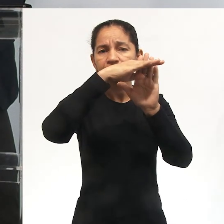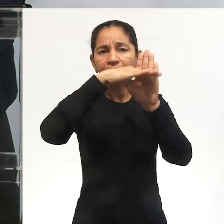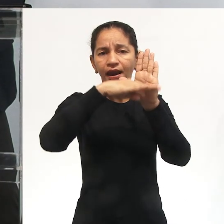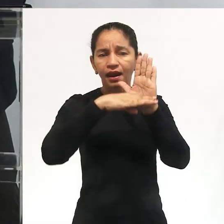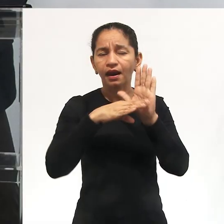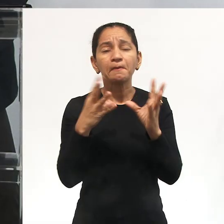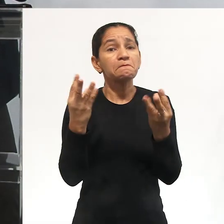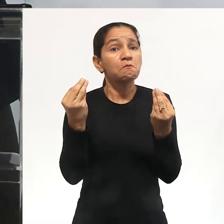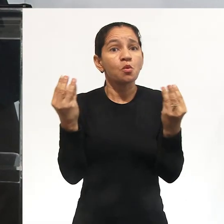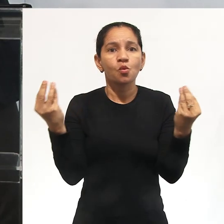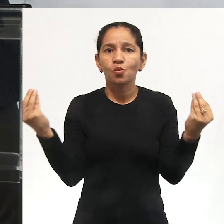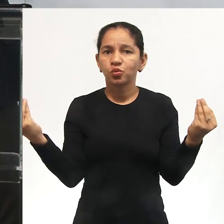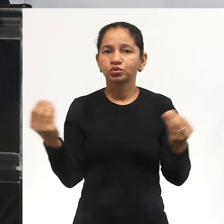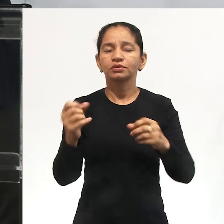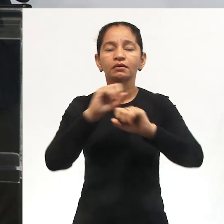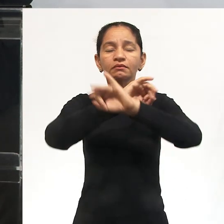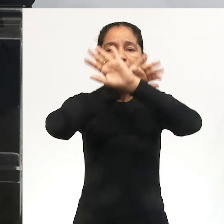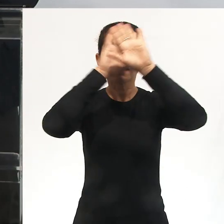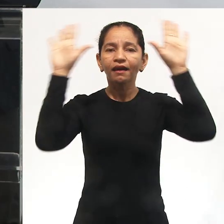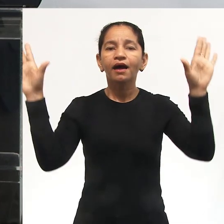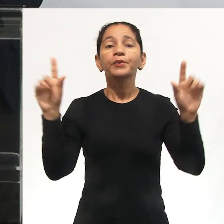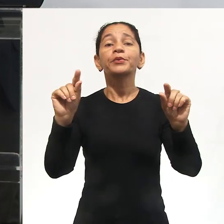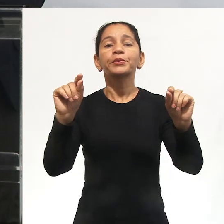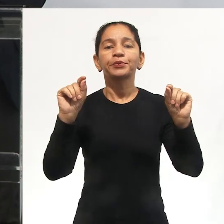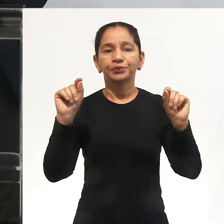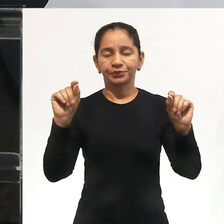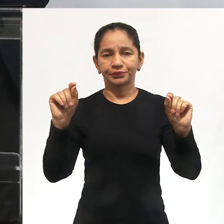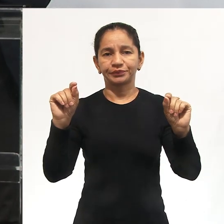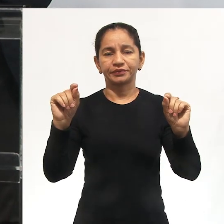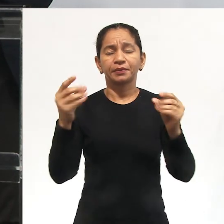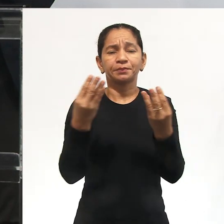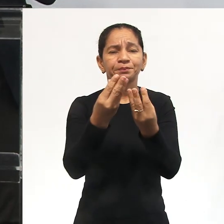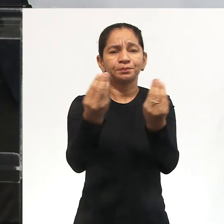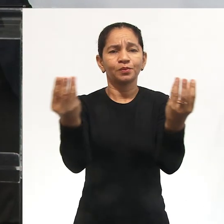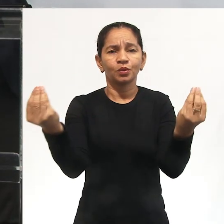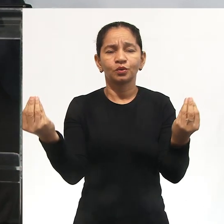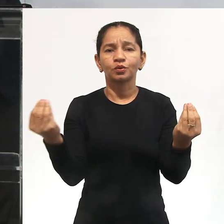de preço, eu quero fazer alguns esclarecimentos aqui.